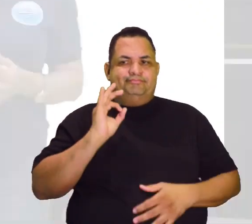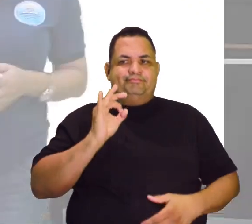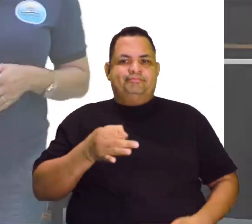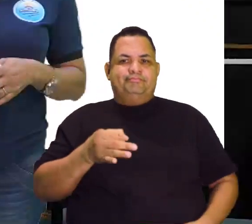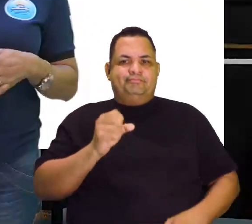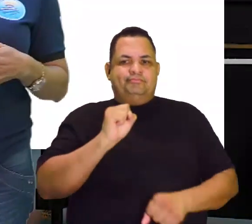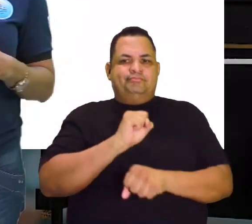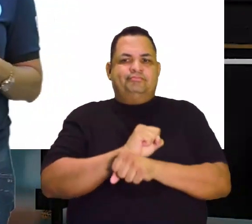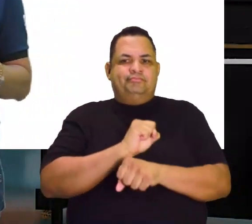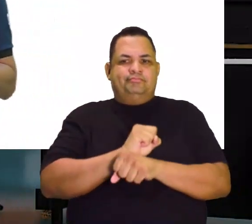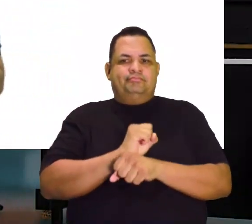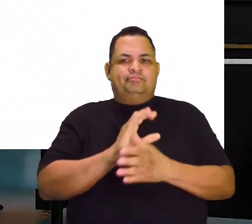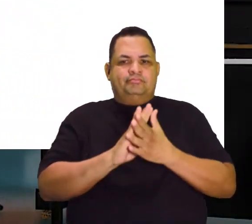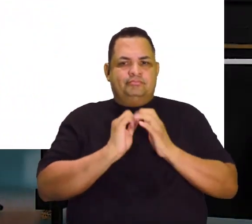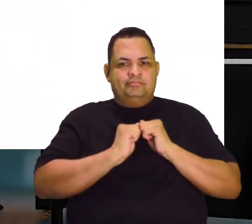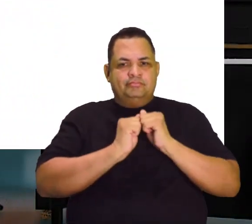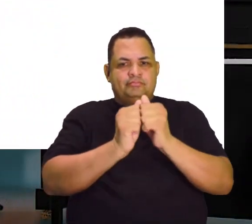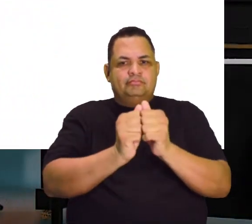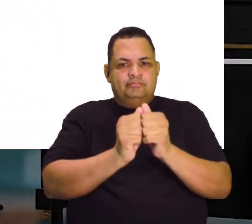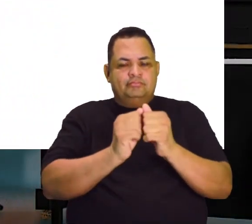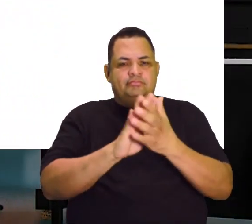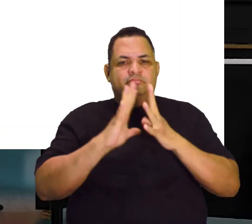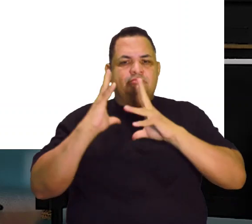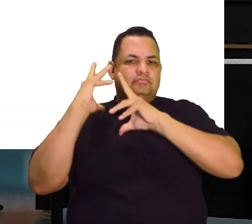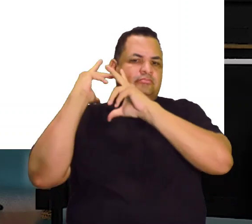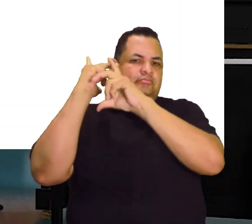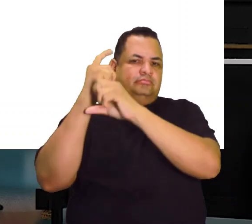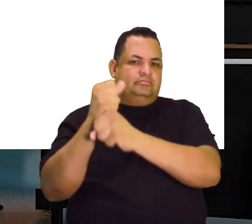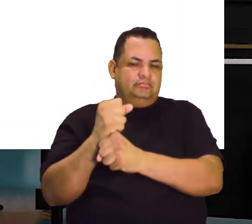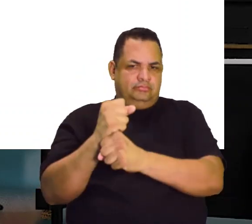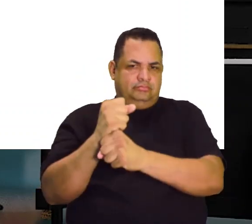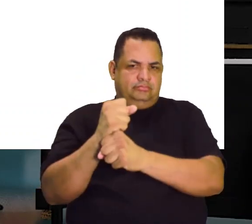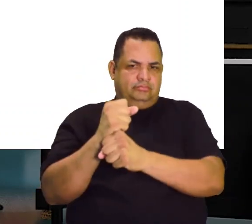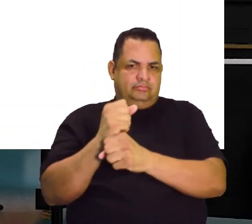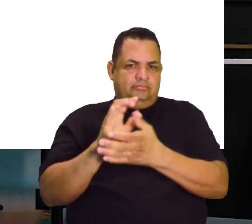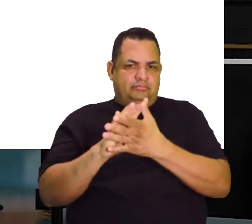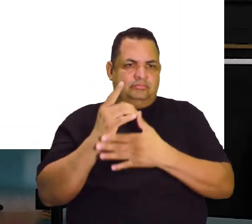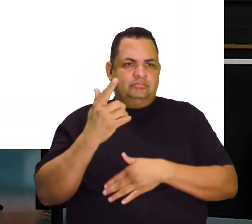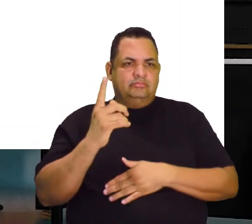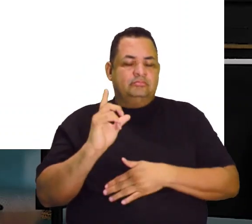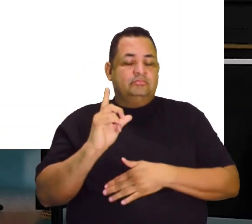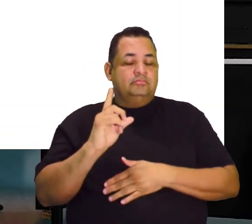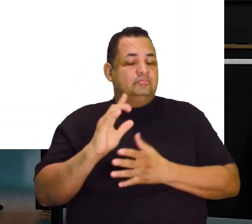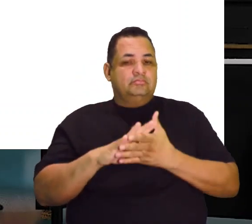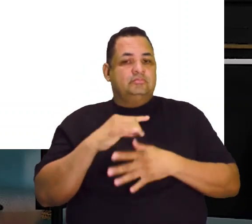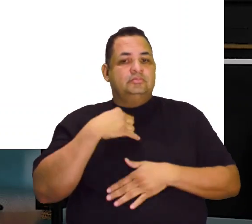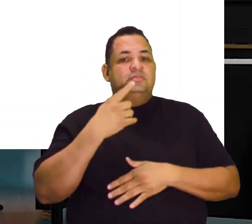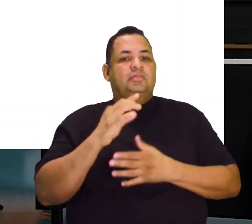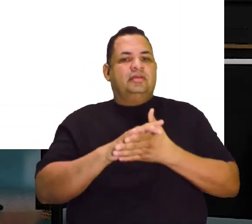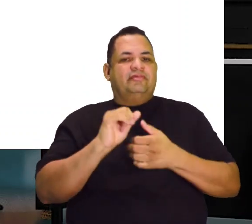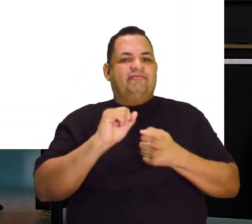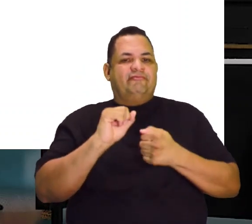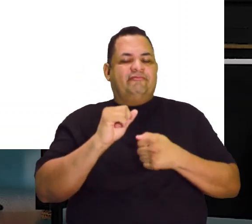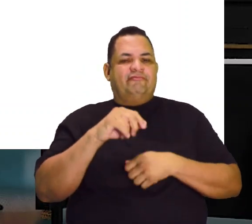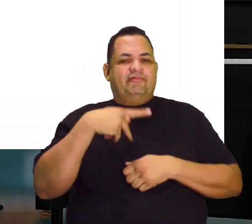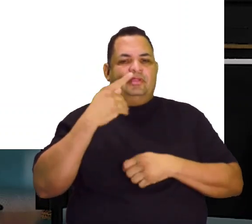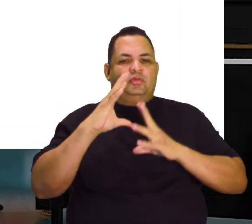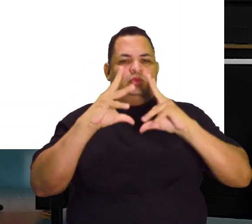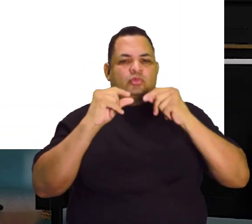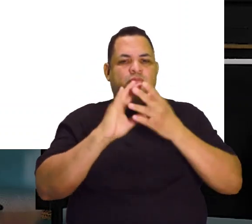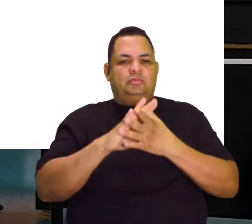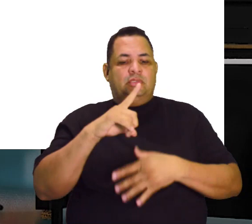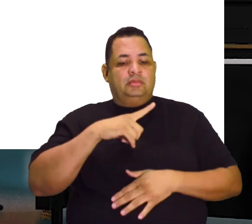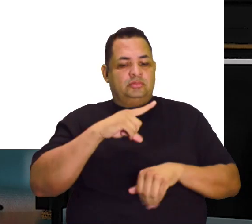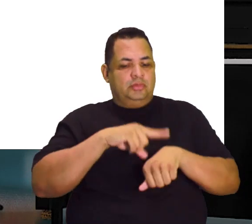Certo? Espero que vocês tenham acompanhado aí a nossa revisão. Não conseguimos falar tudo porque é reduzido, certo? O